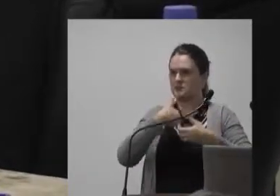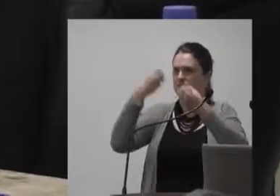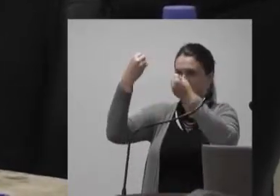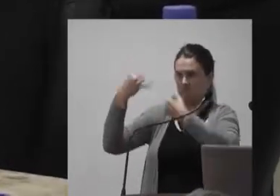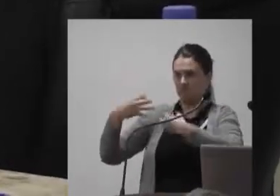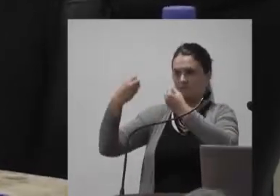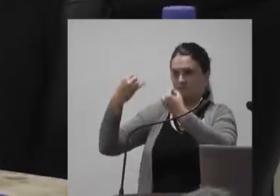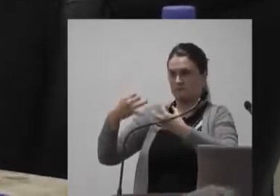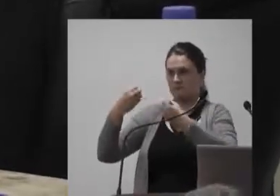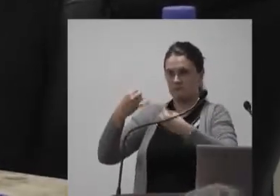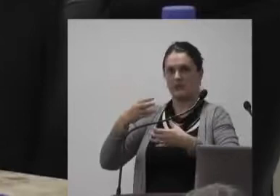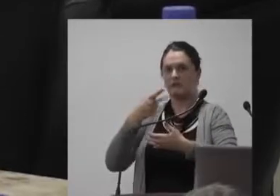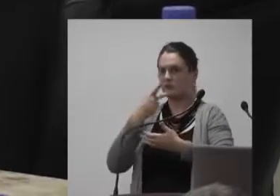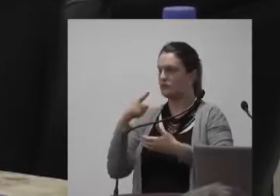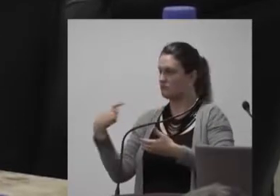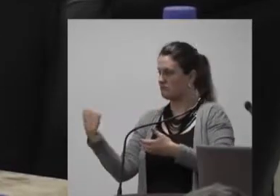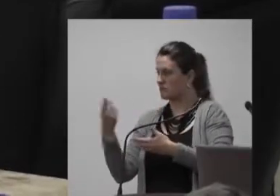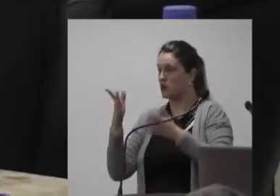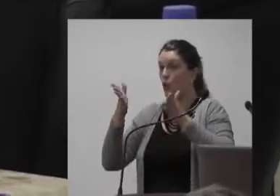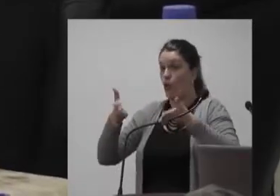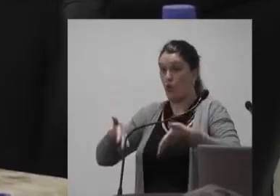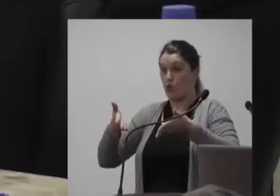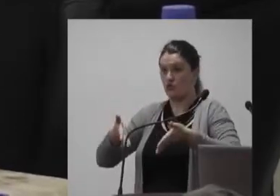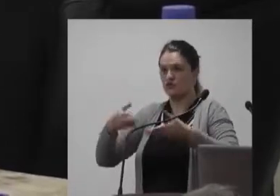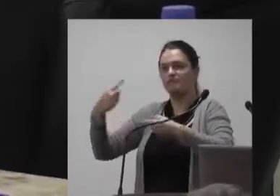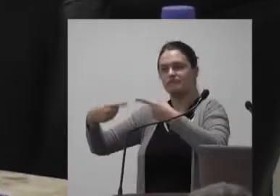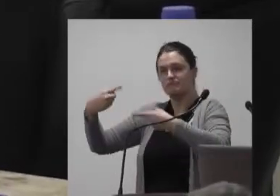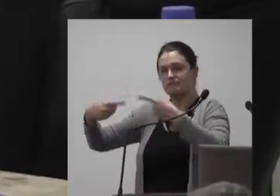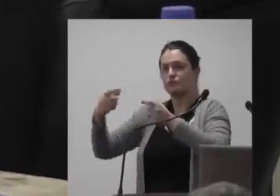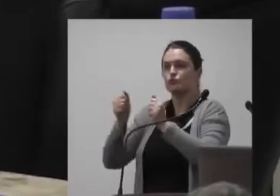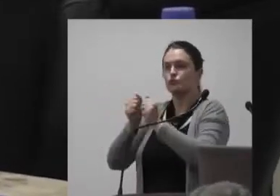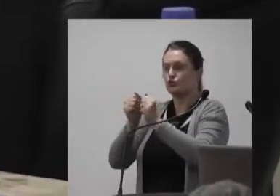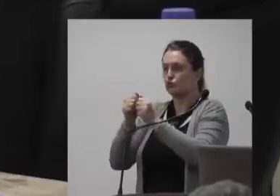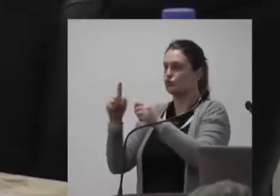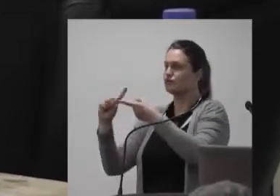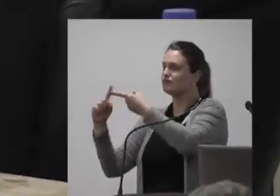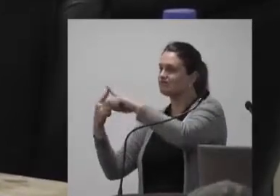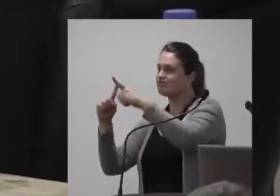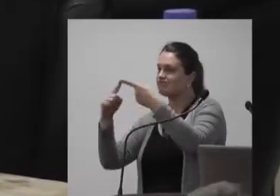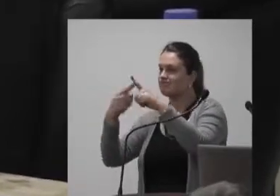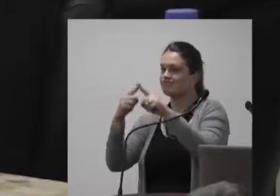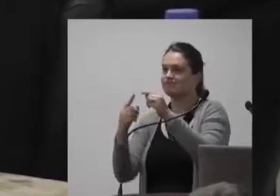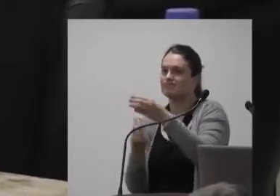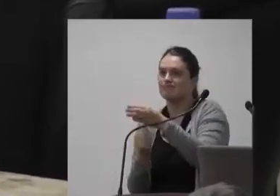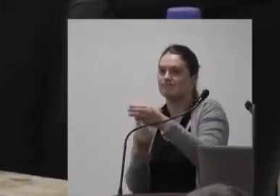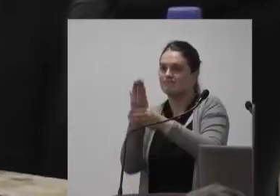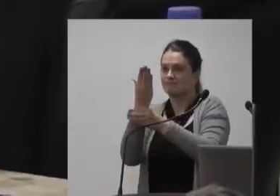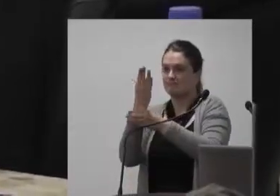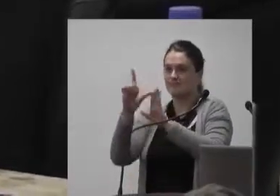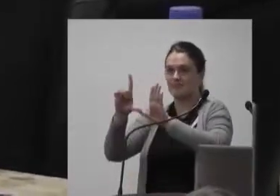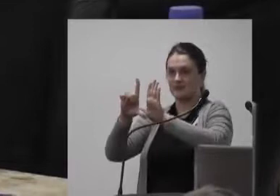explanação e devamos, a partir de hoje, trabalhar juntos aqui para criar esta lei